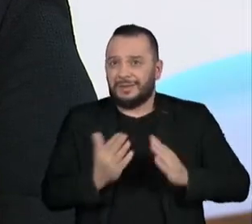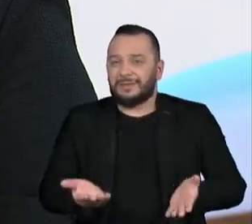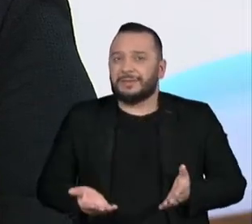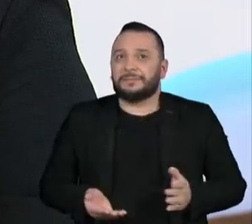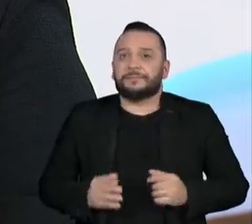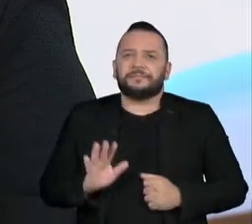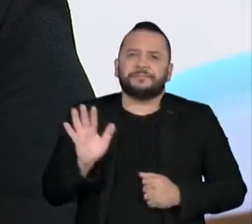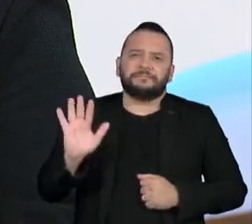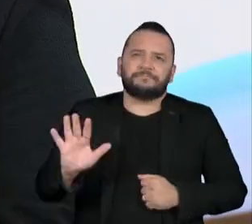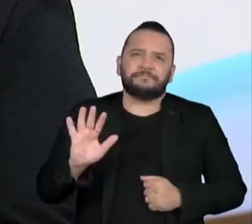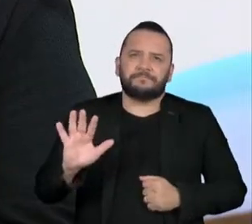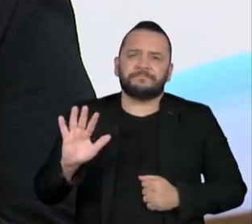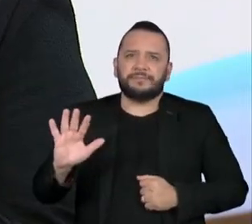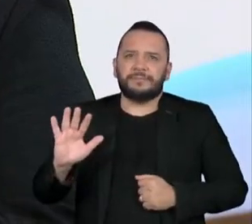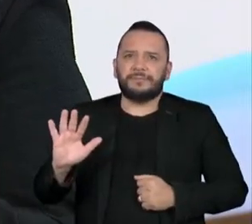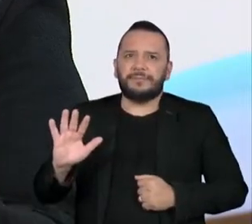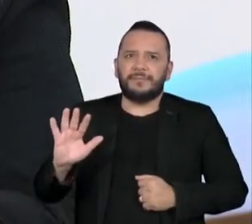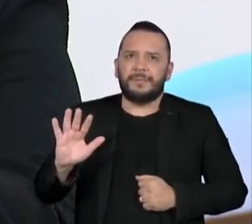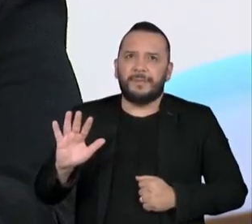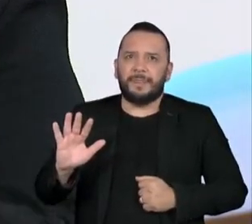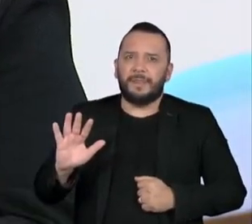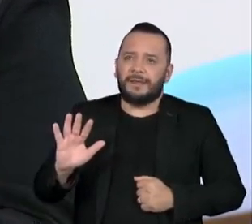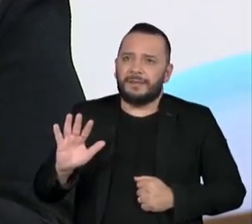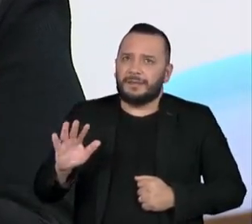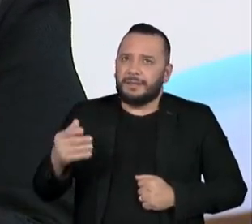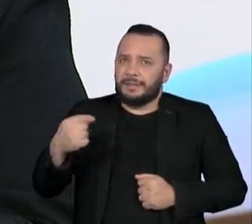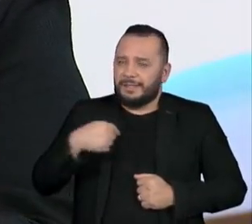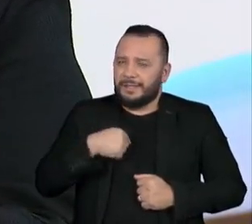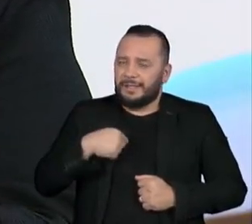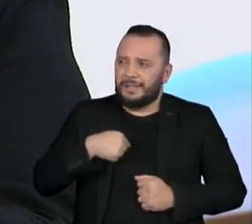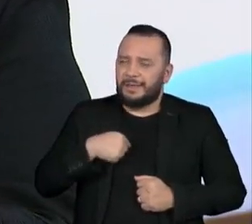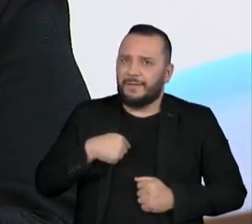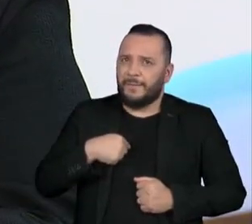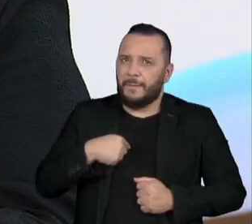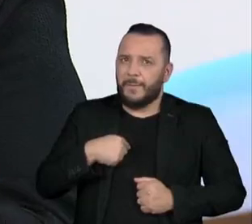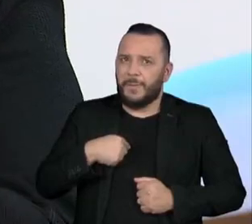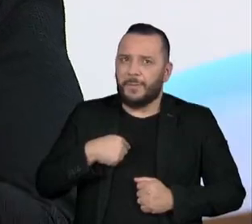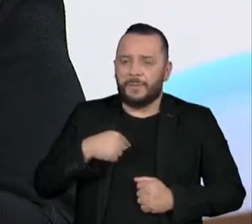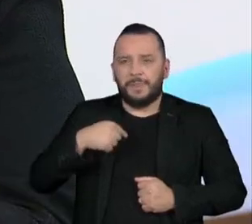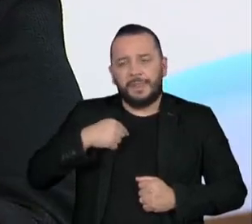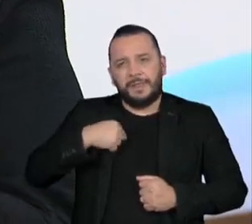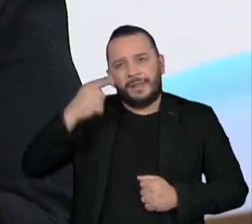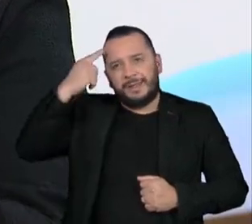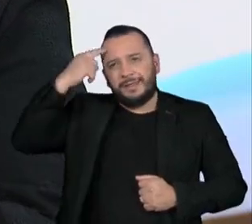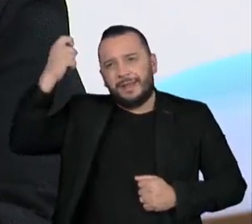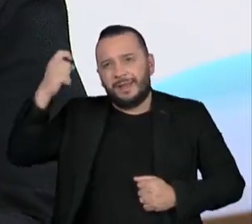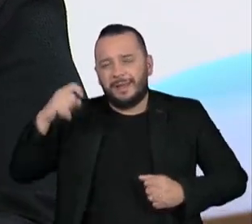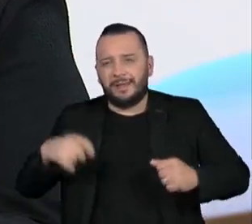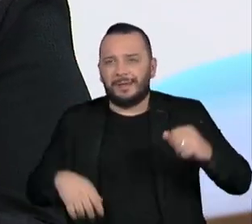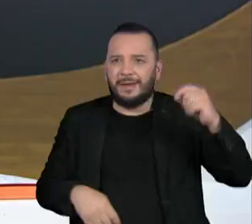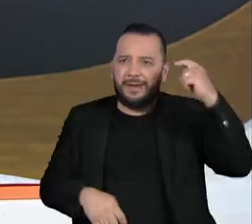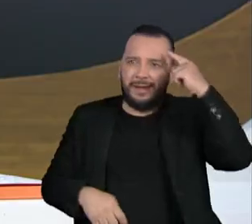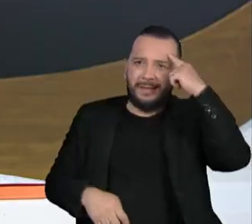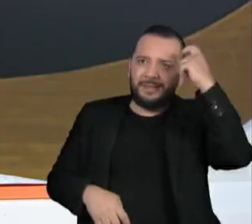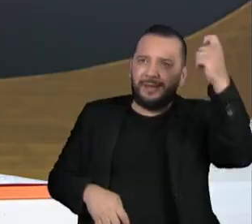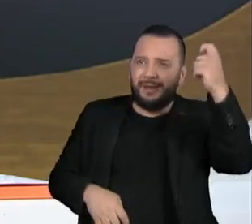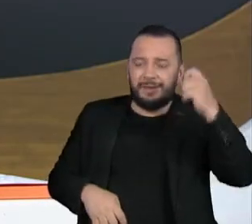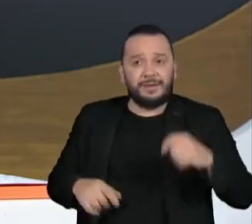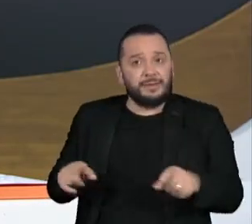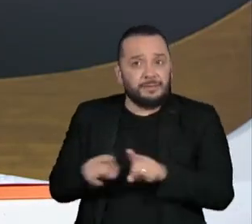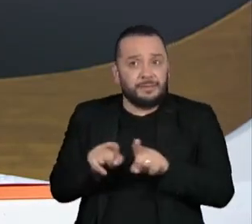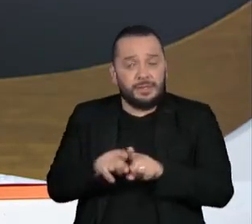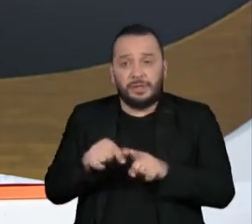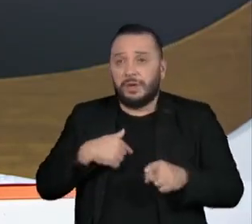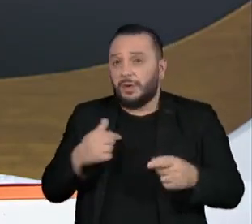quando fui decidindo, ou quando fui preterindo, quando fui deixando uma ideia e outra ideia, e inclusive coisas que já